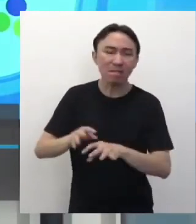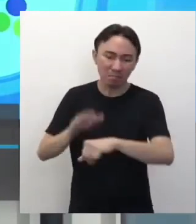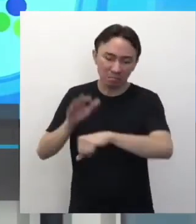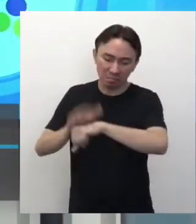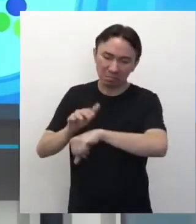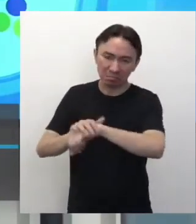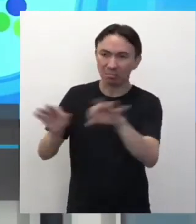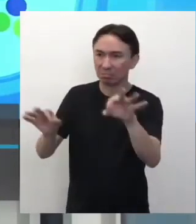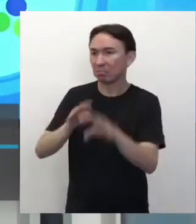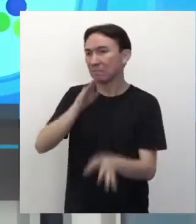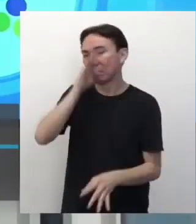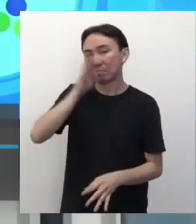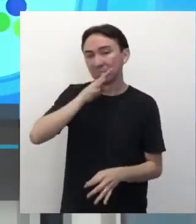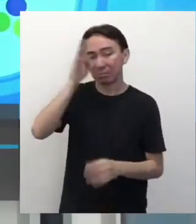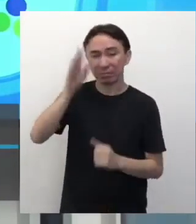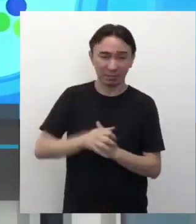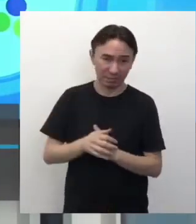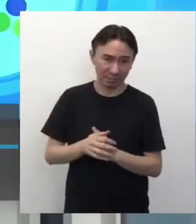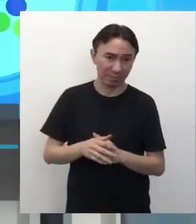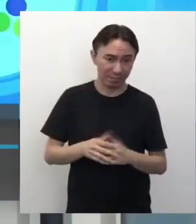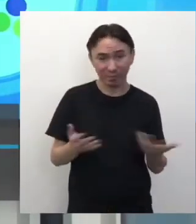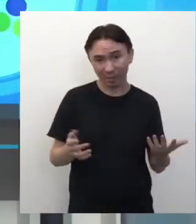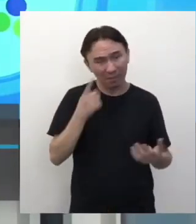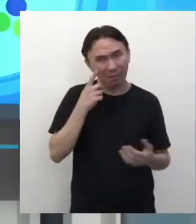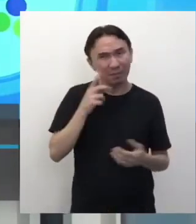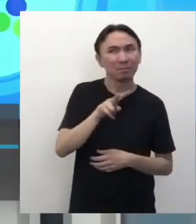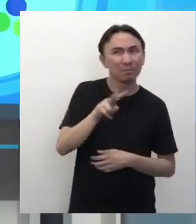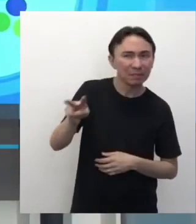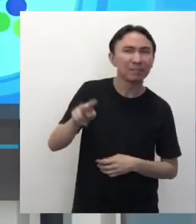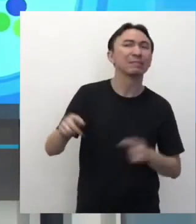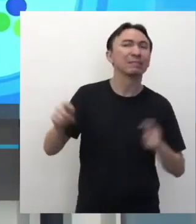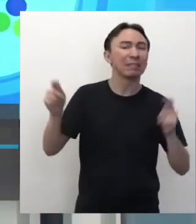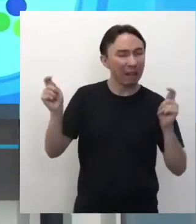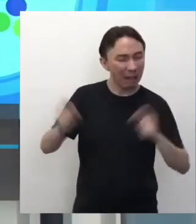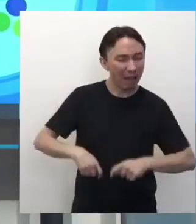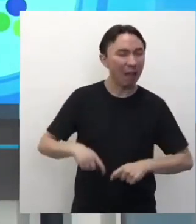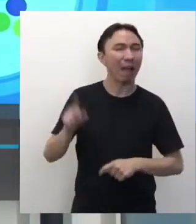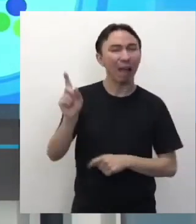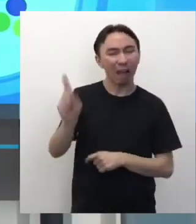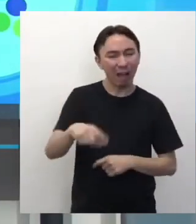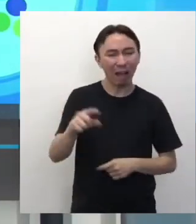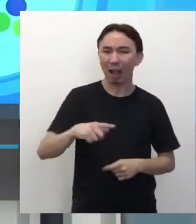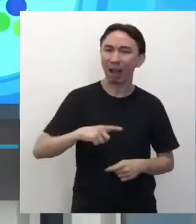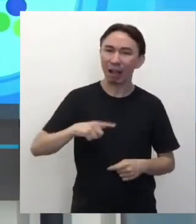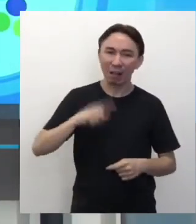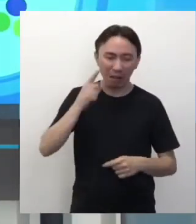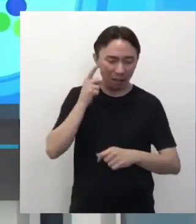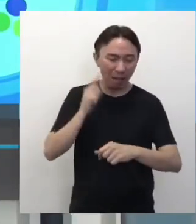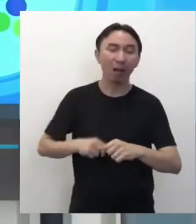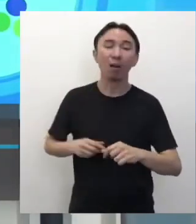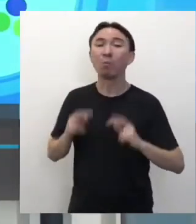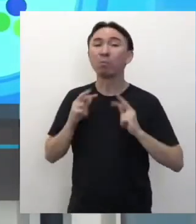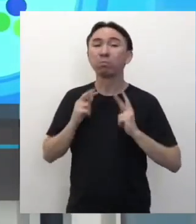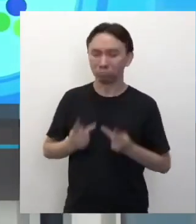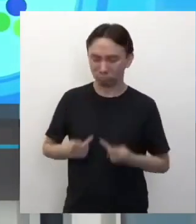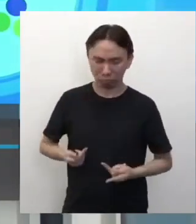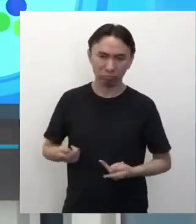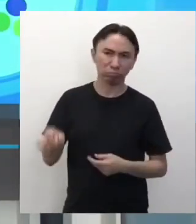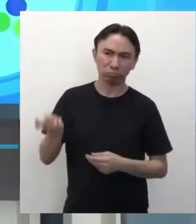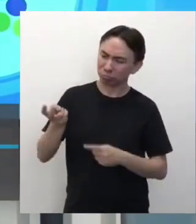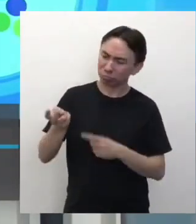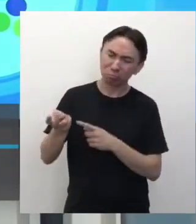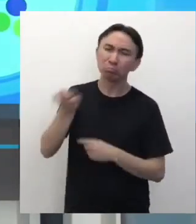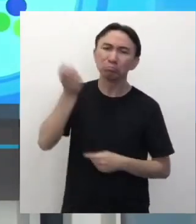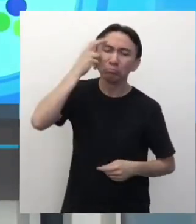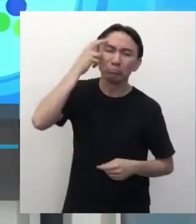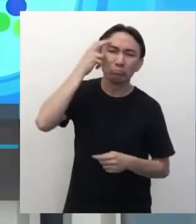vai considerar essa paisagem já com uma transformação humanizada e cultural. Né? E por que a gente chama de cultural? Né? Porque tem esse